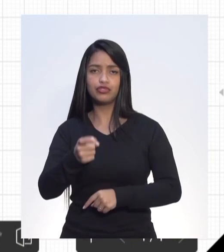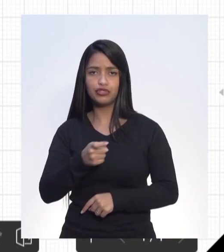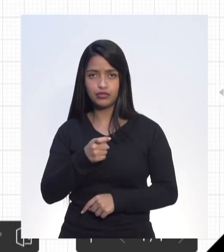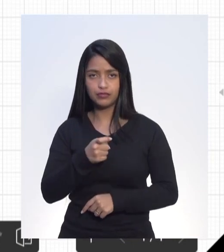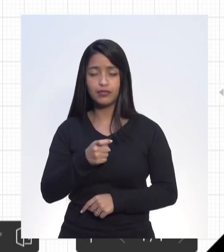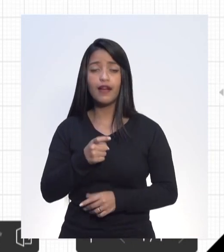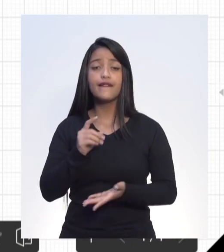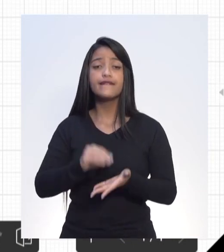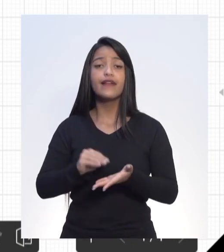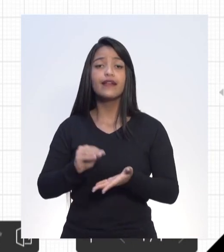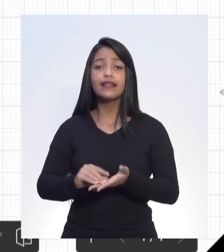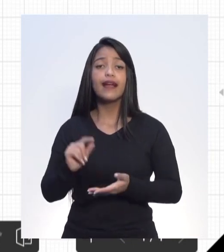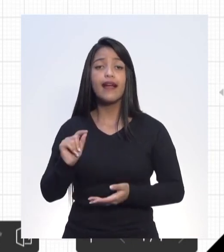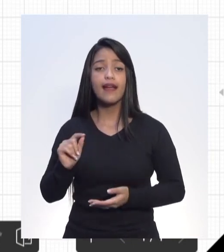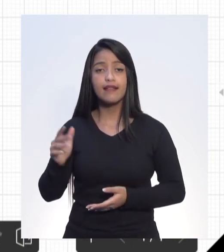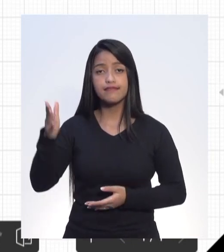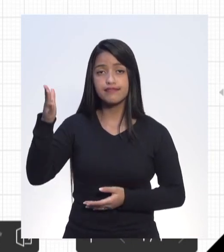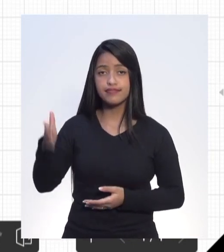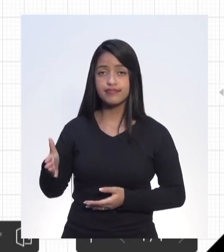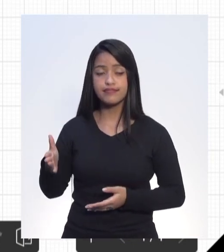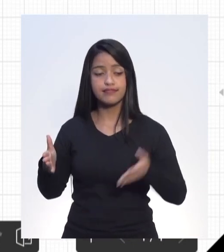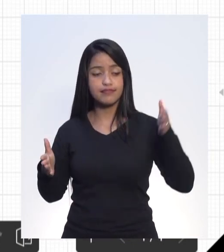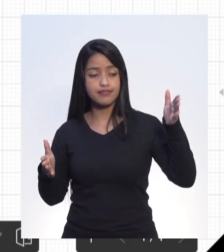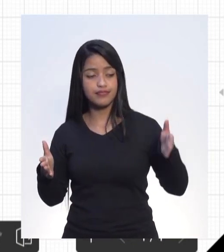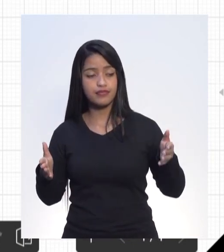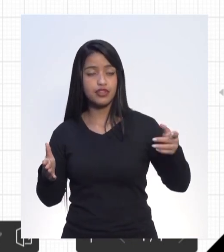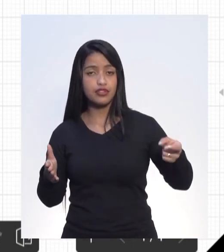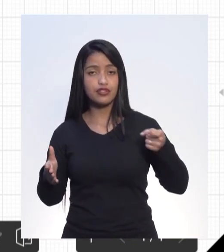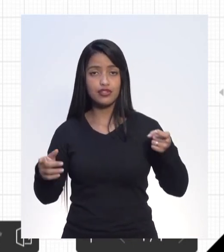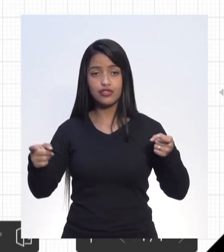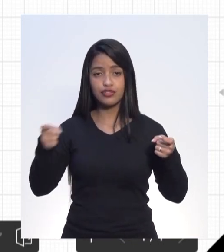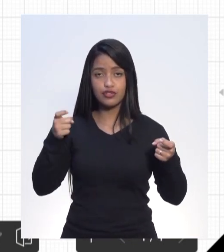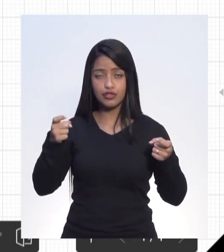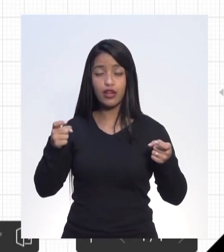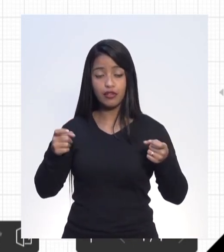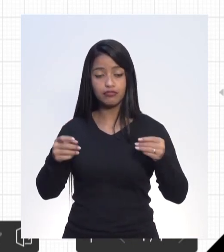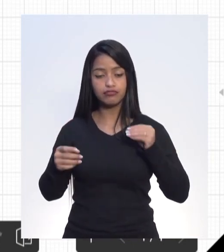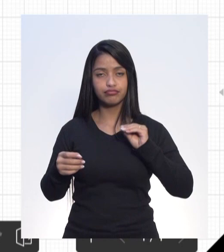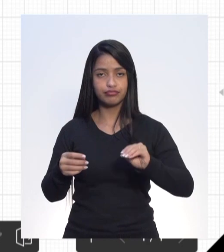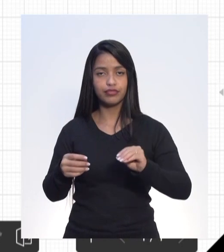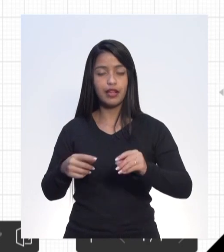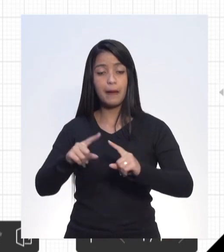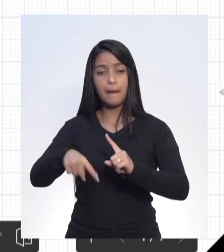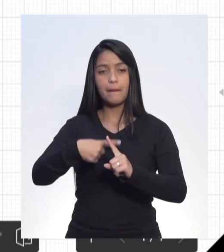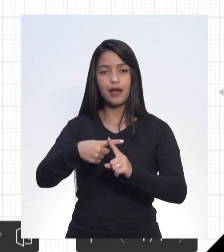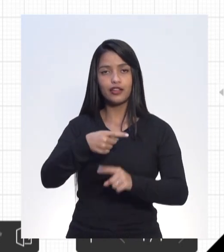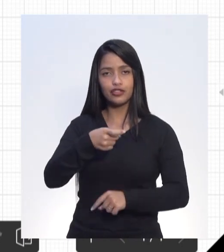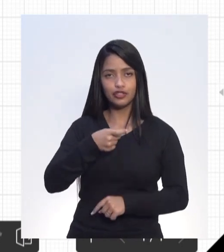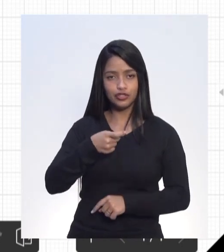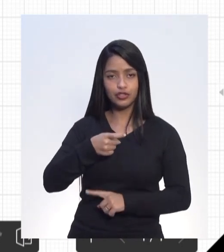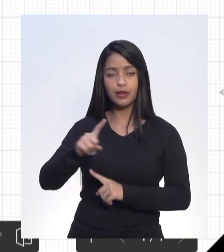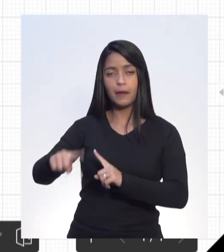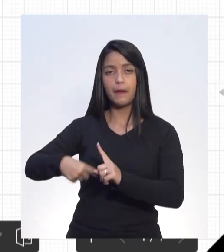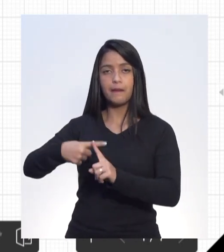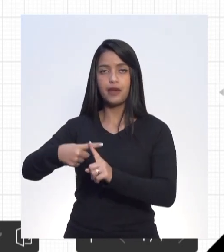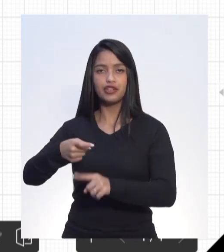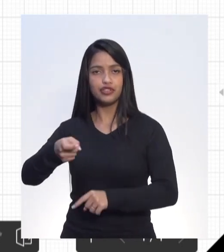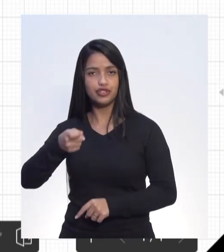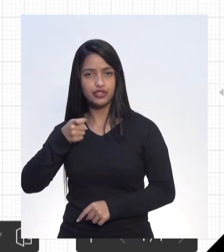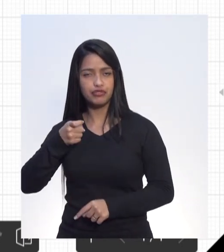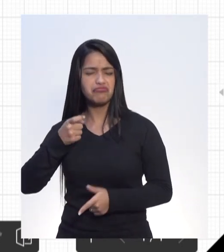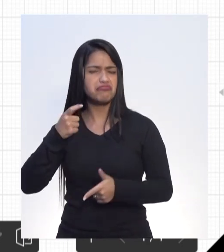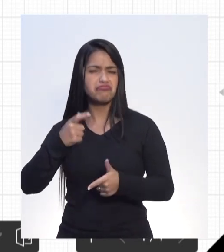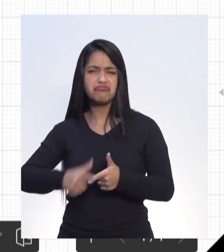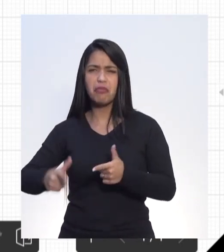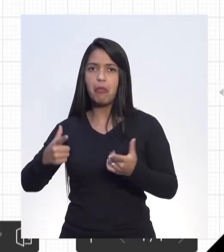somar quem? Olha lá, o x e o x. Então, posso colocar x mais x. Sem muitos